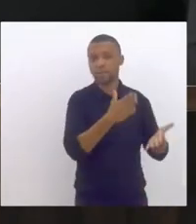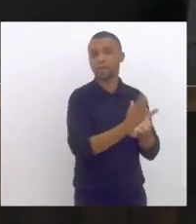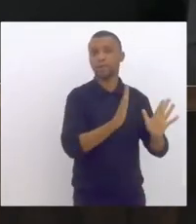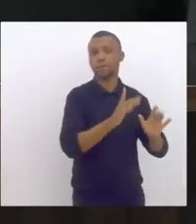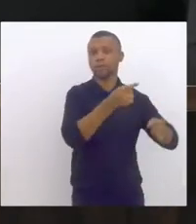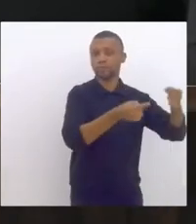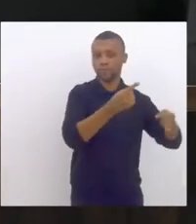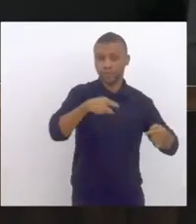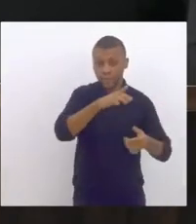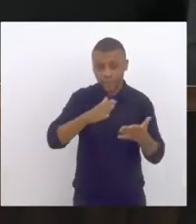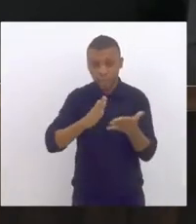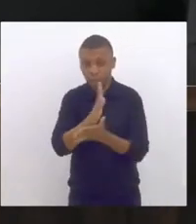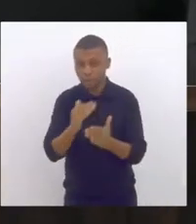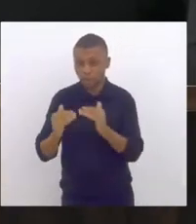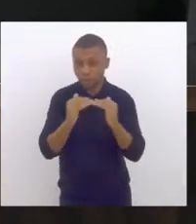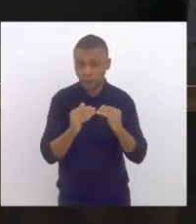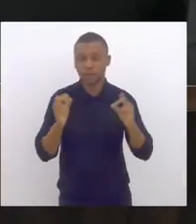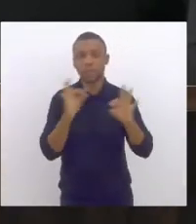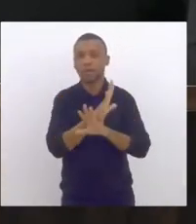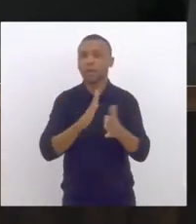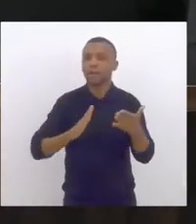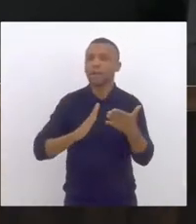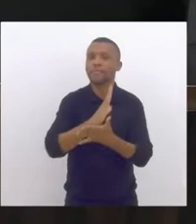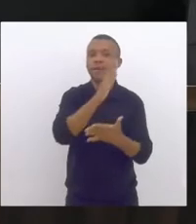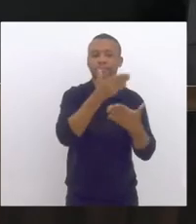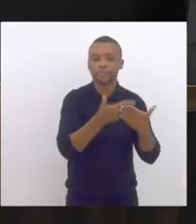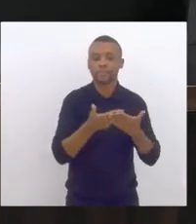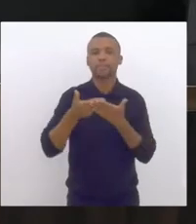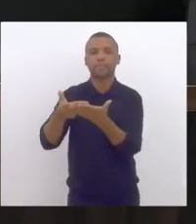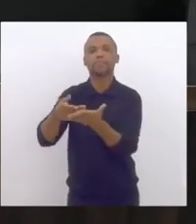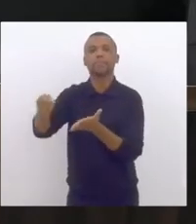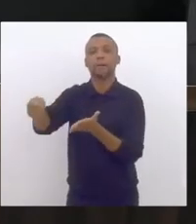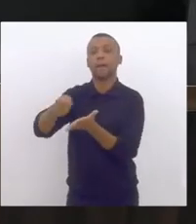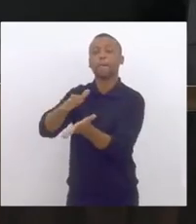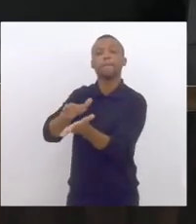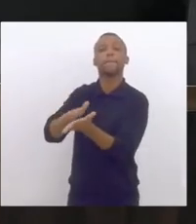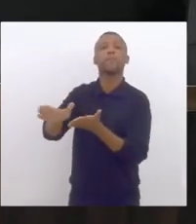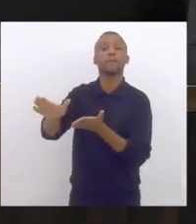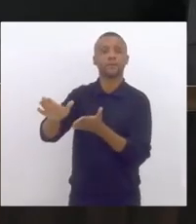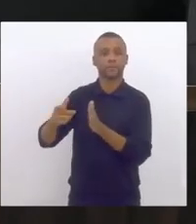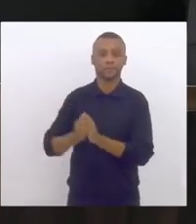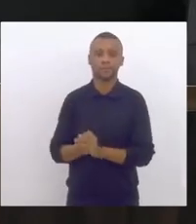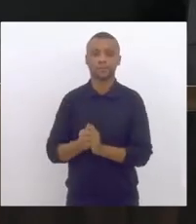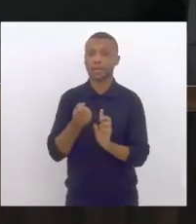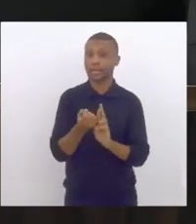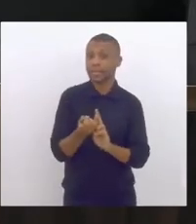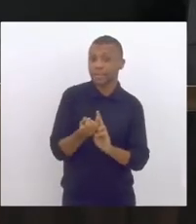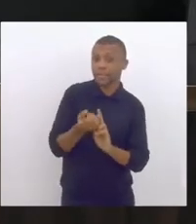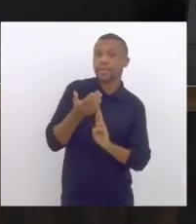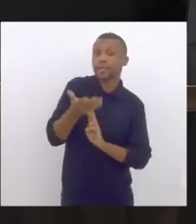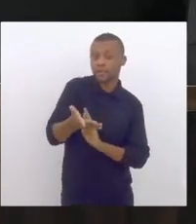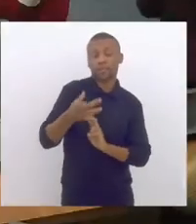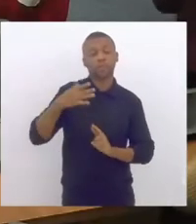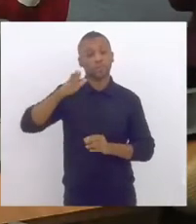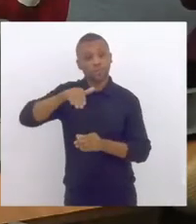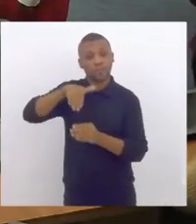aprovam, permaneça como estão, aprovado, vai à publicação. Para declaração de voto, deputado Renan